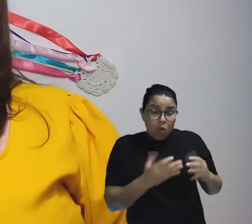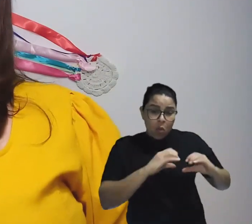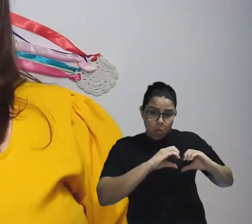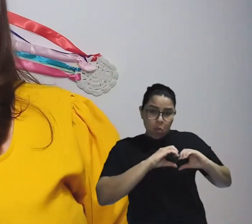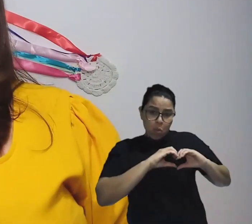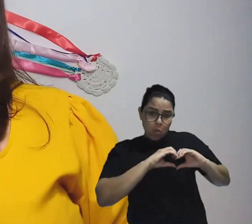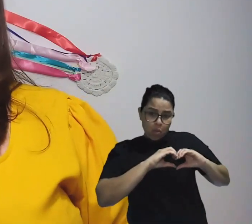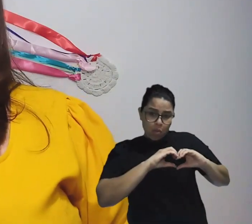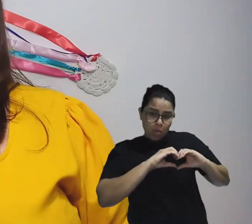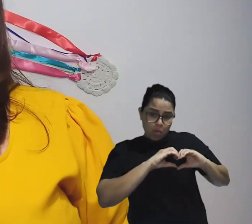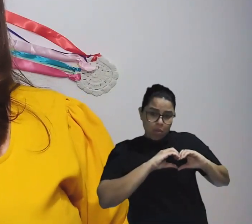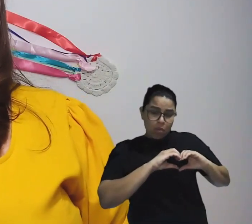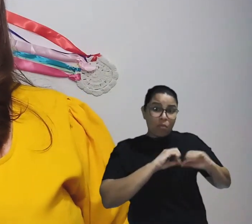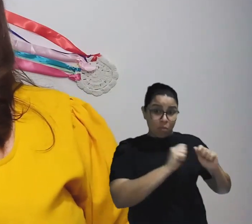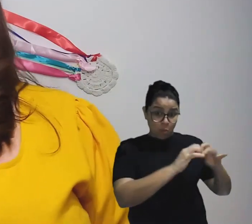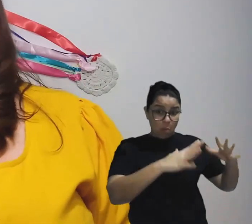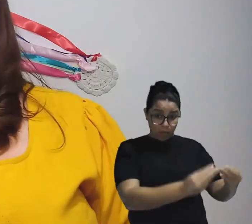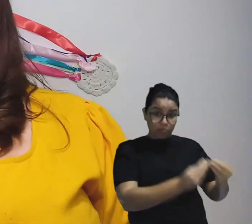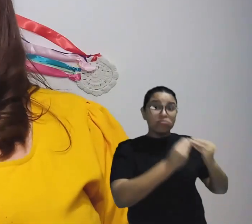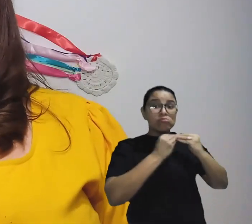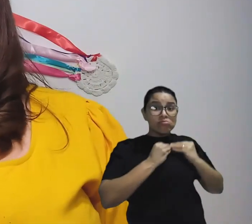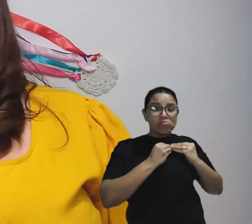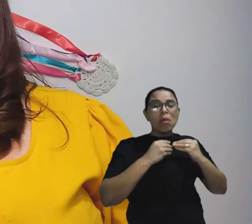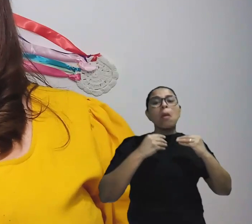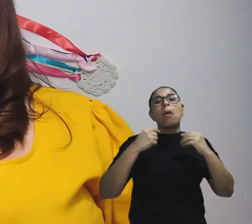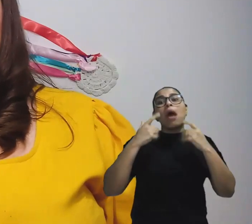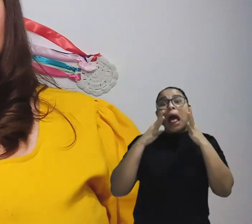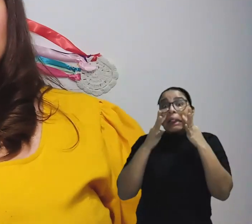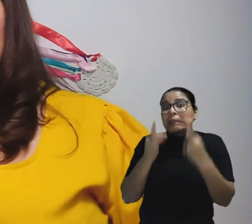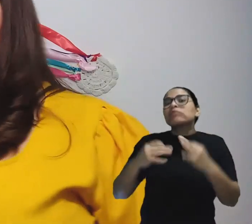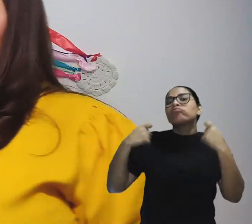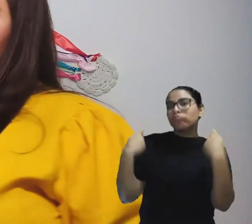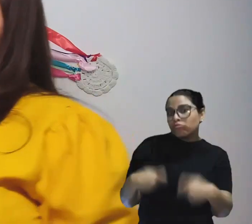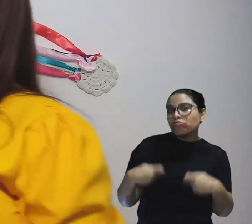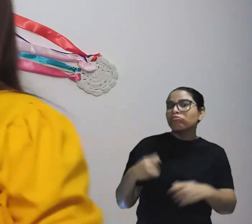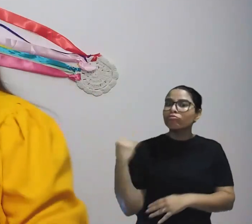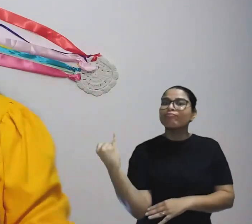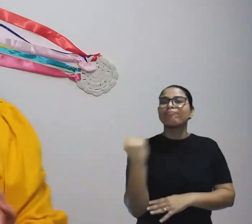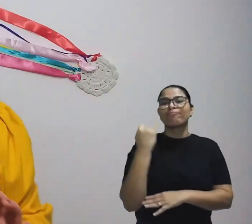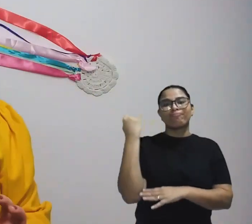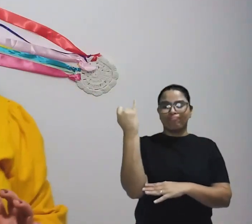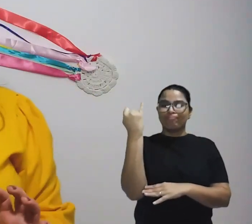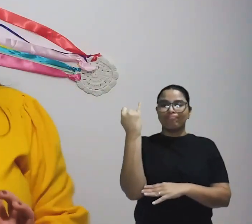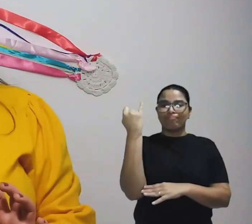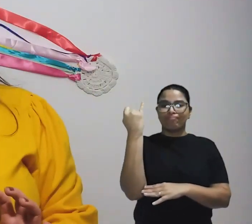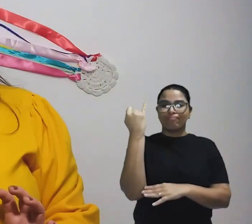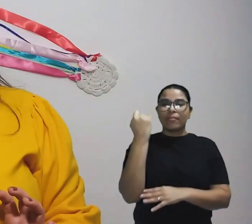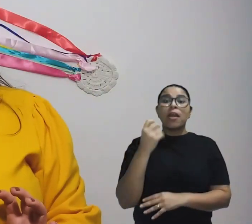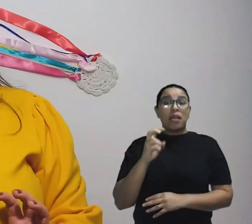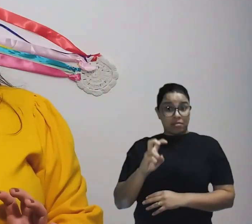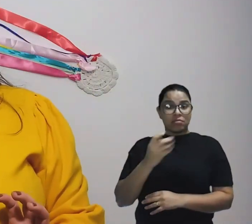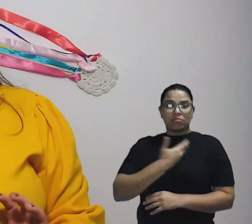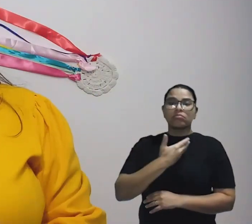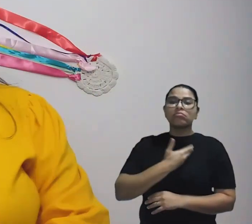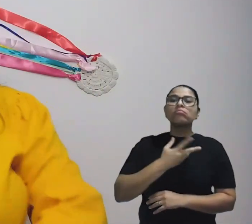muito atento. Os 5 amigos, então, continuaram seguindo viagem.